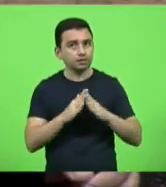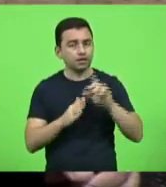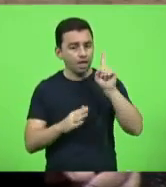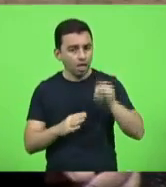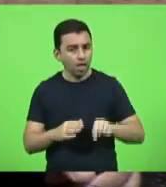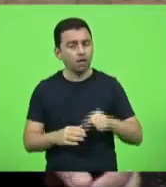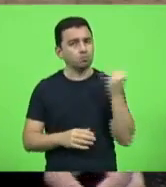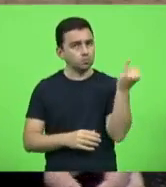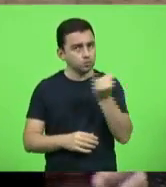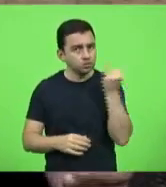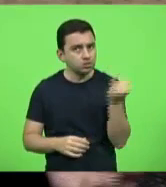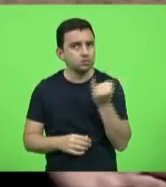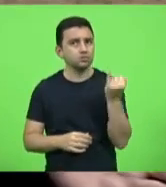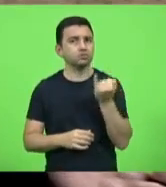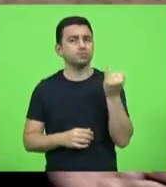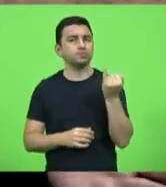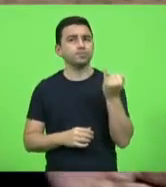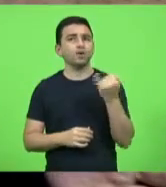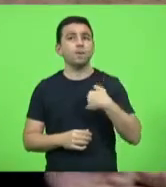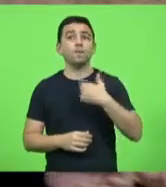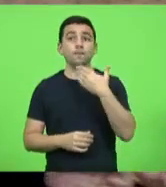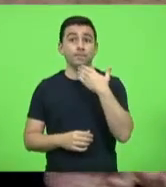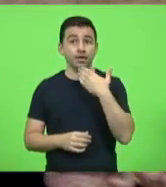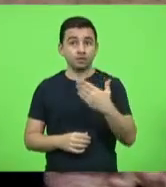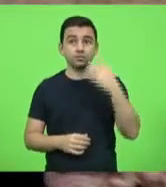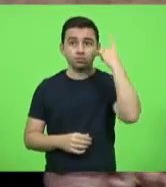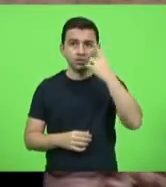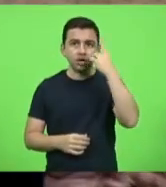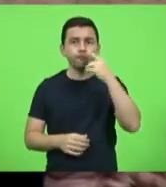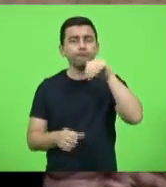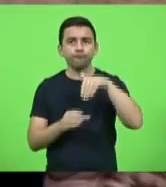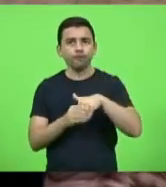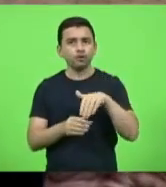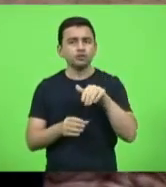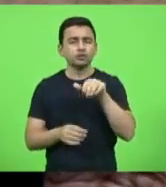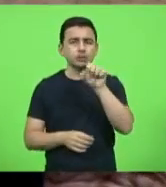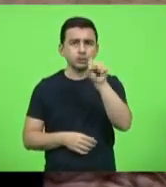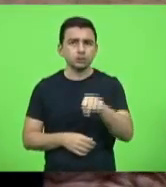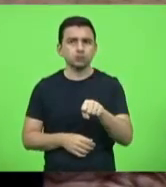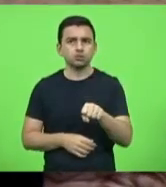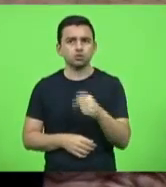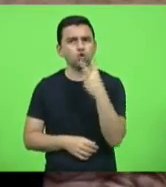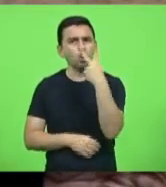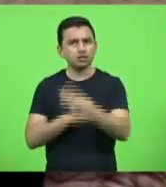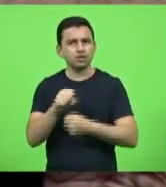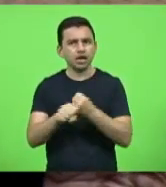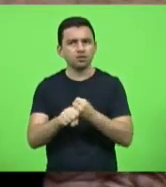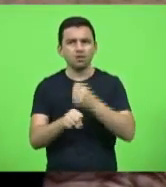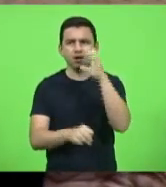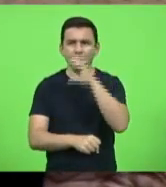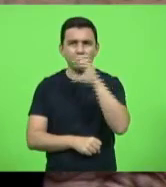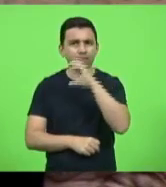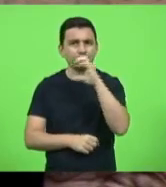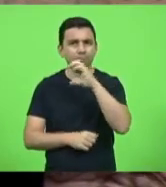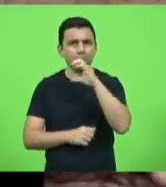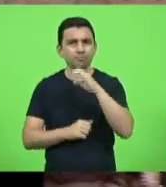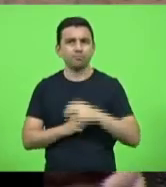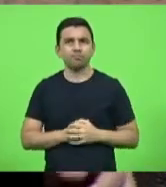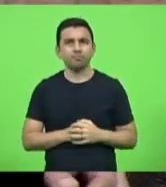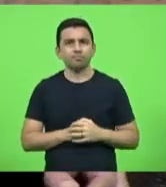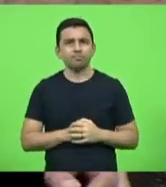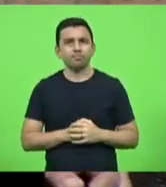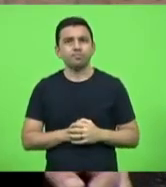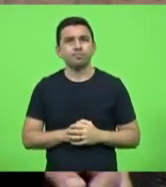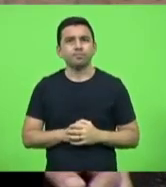bandeira nossa. Peço para os deputados que votem sim. Tá? Como disse, 2 anos passa rápido, 2 anos passa muito